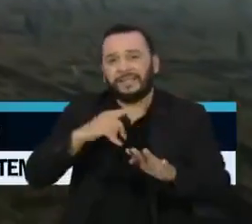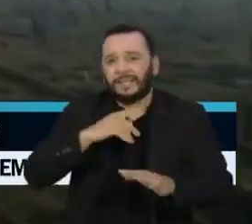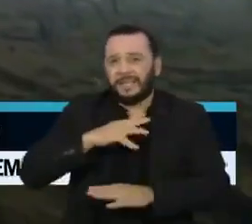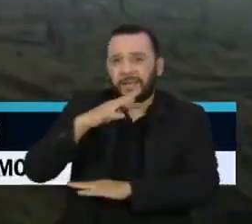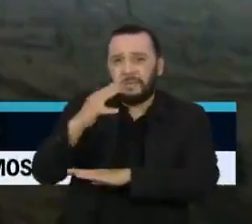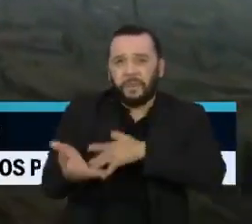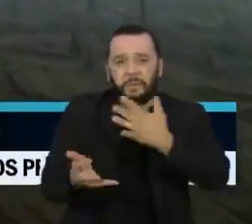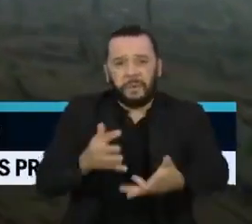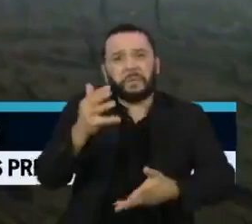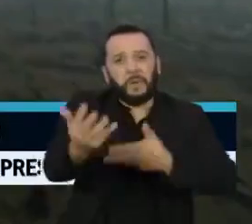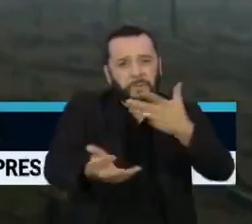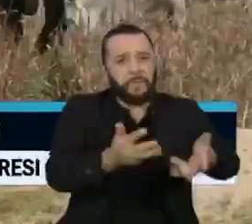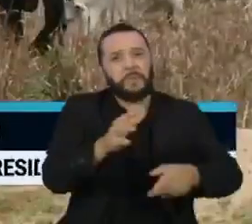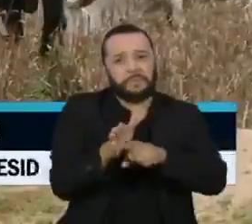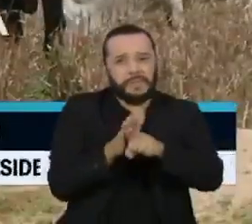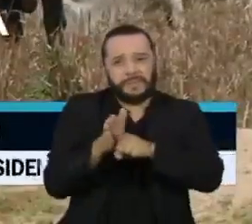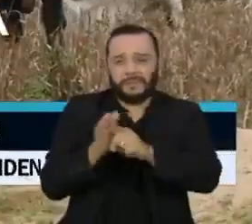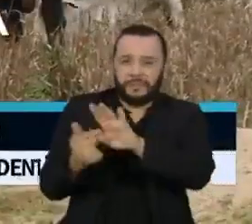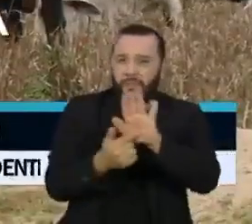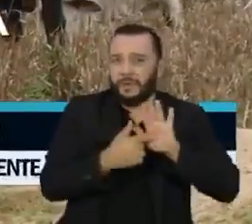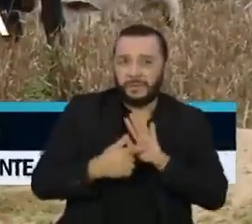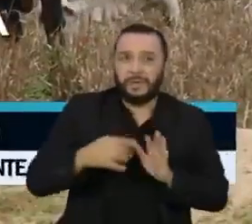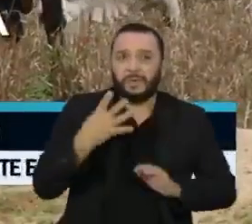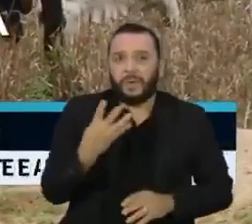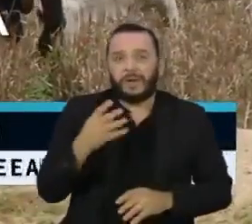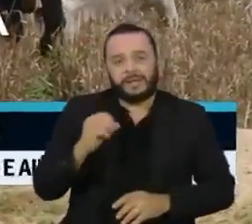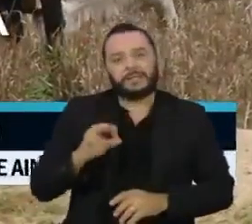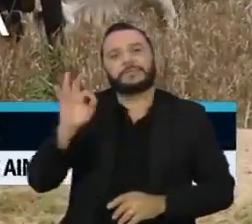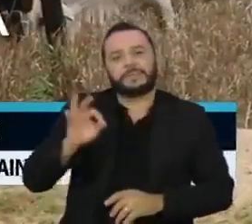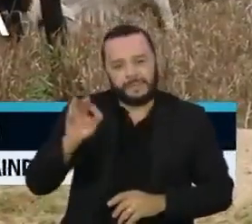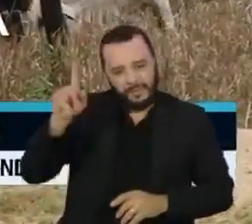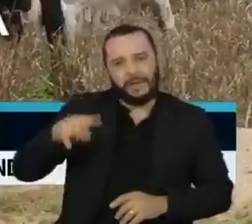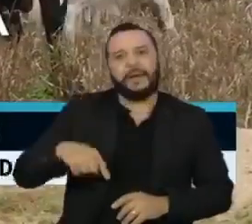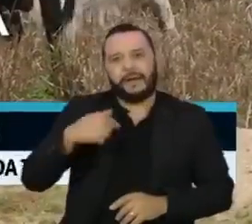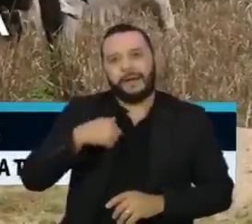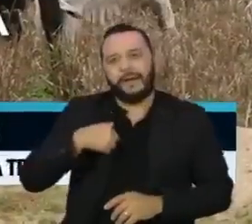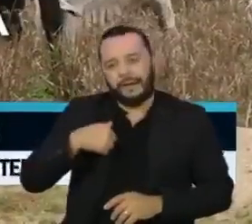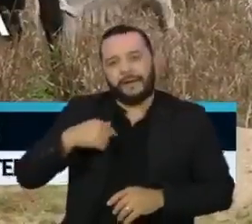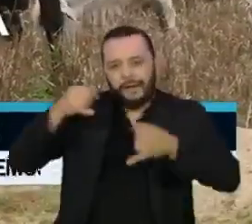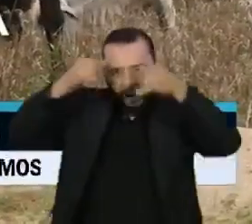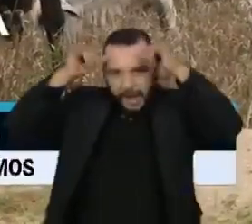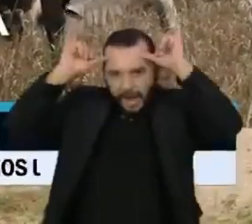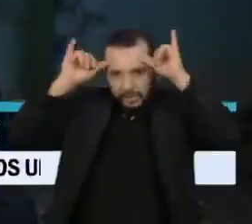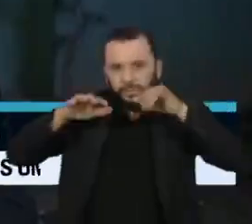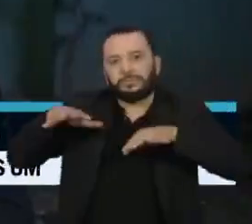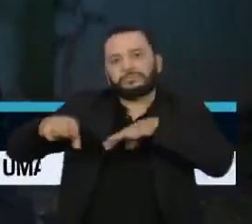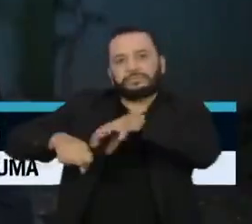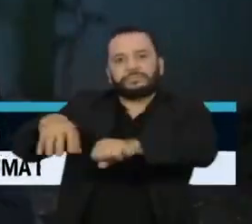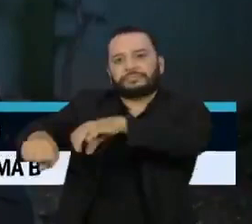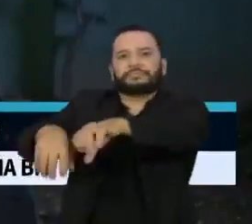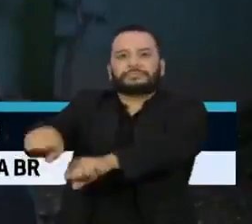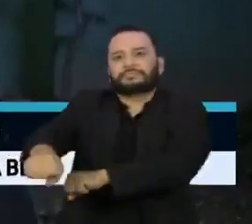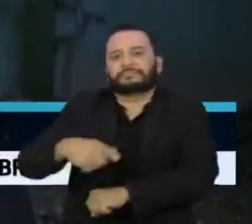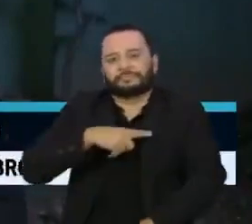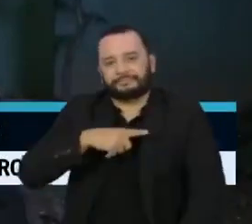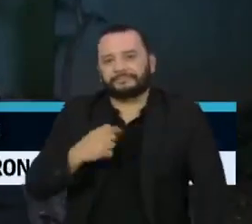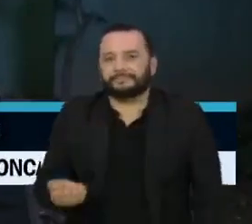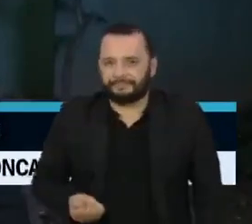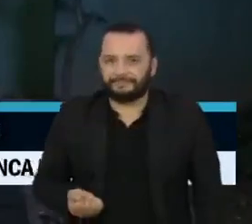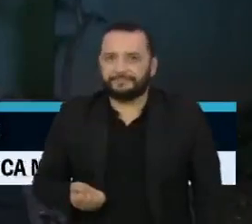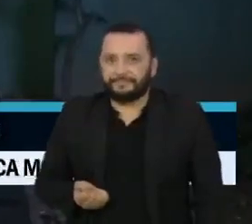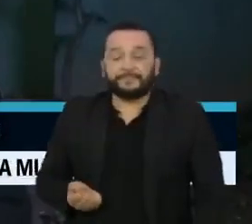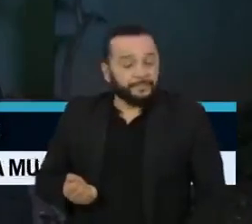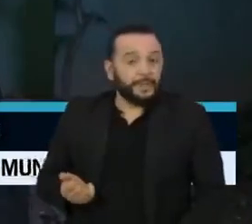segundo o Instituto Socioambiental. Mais de 40% dela já foram convertidos para a pecuária. A quebra desse